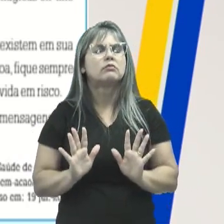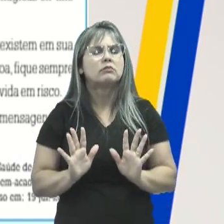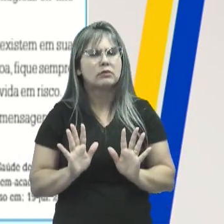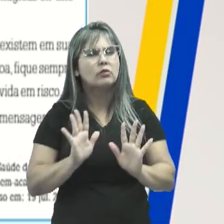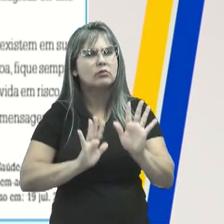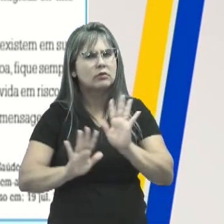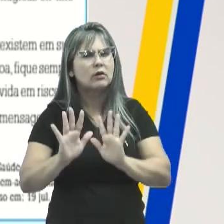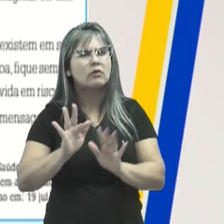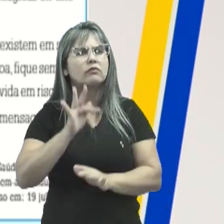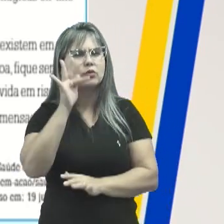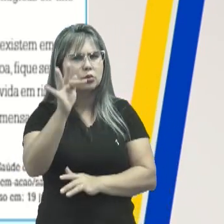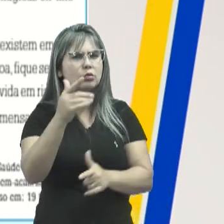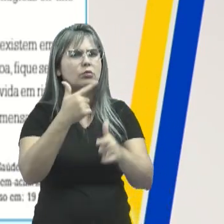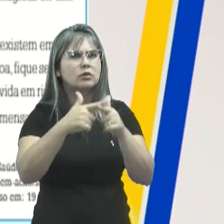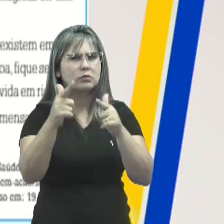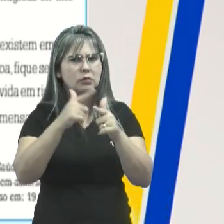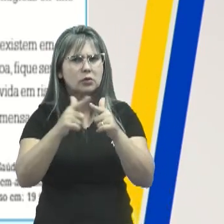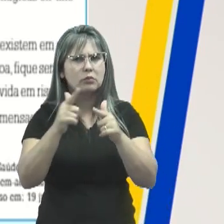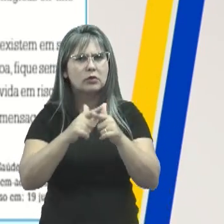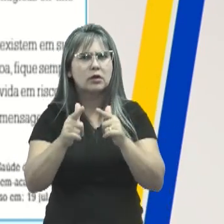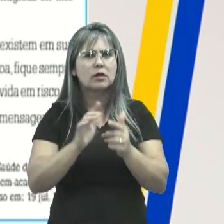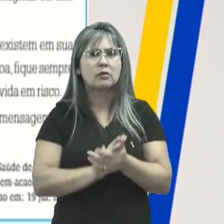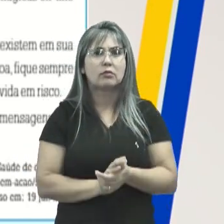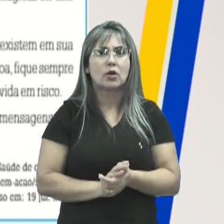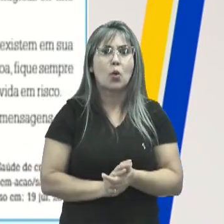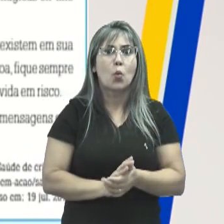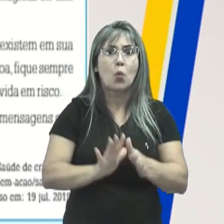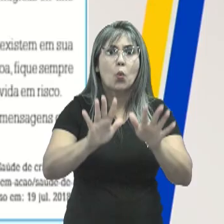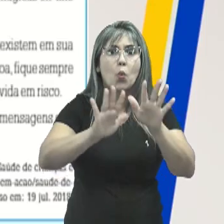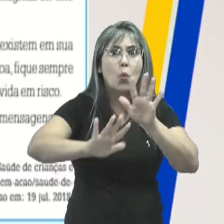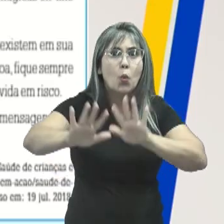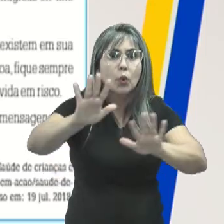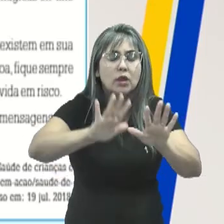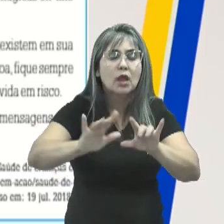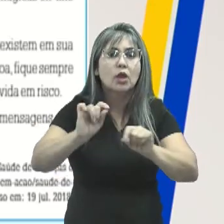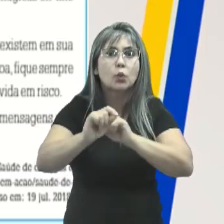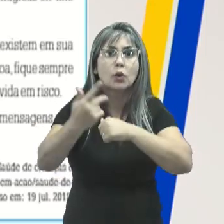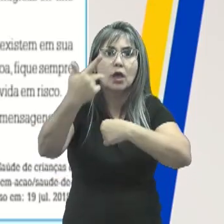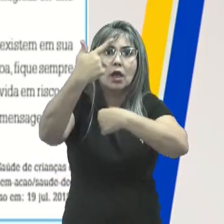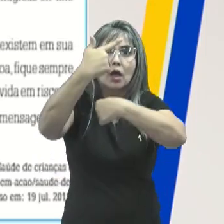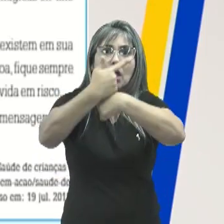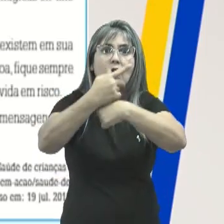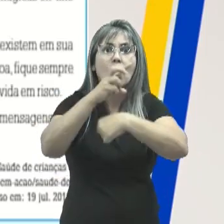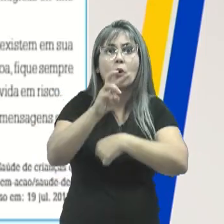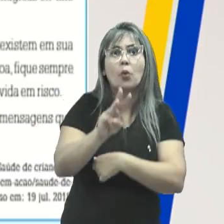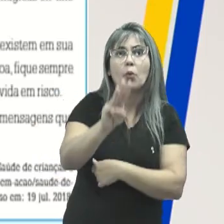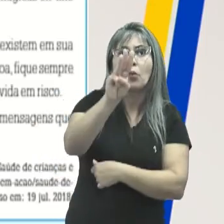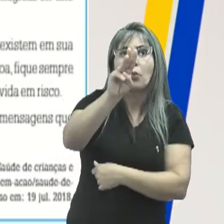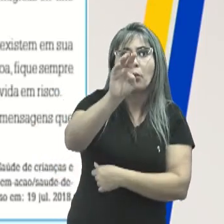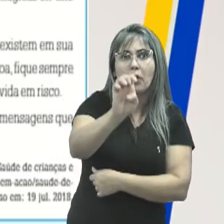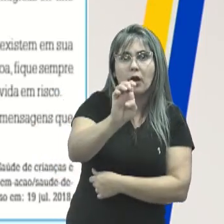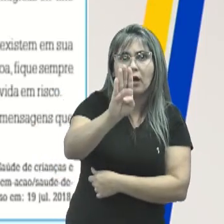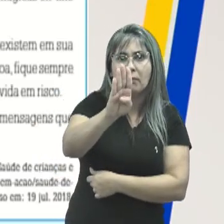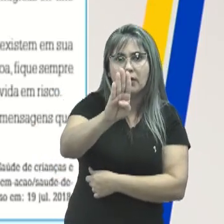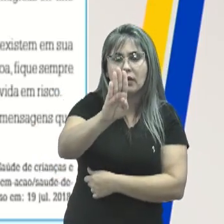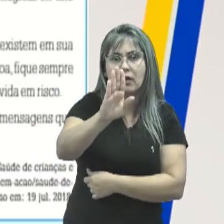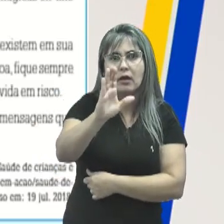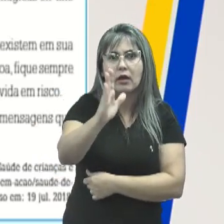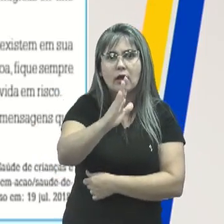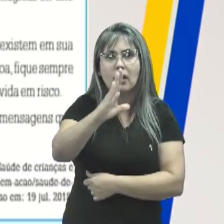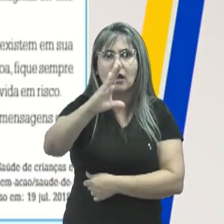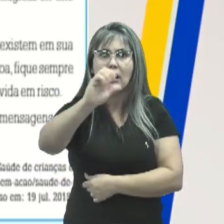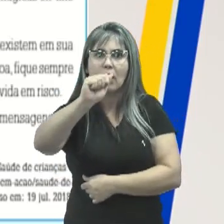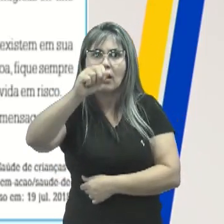futuramente. Cuidado, pessoal, com a webcam. A webcam, que é essa câmera que vem embutida nesses equipamentos, do computador, do